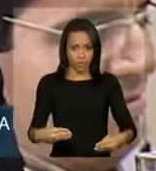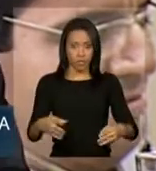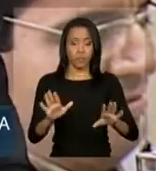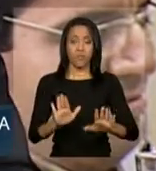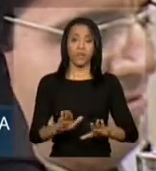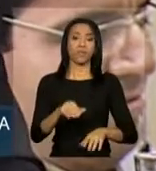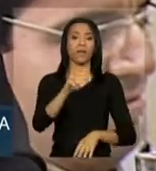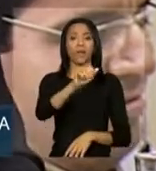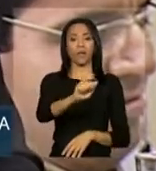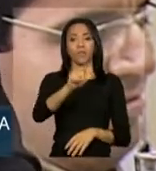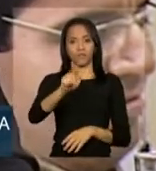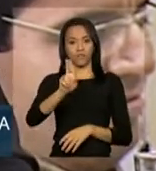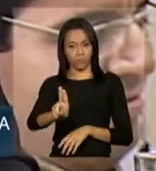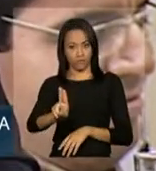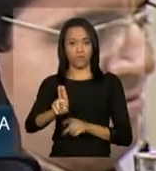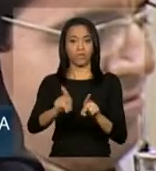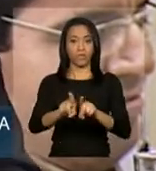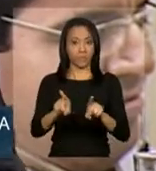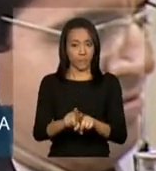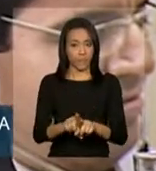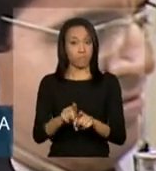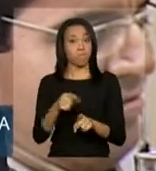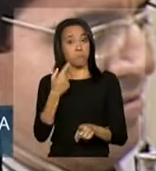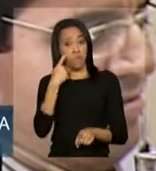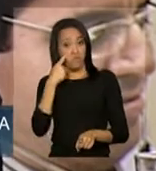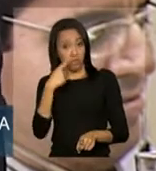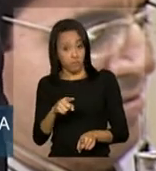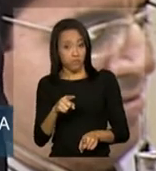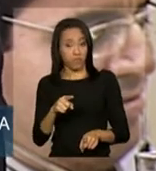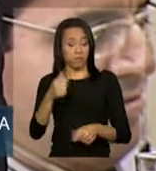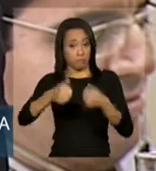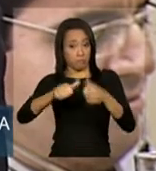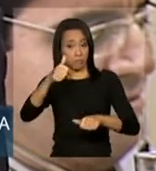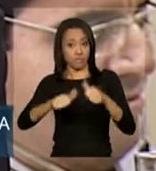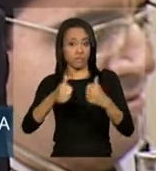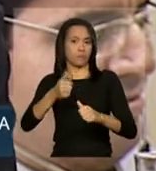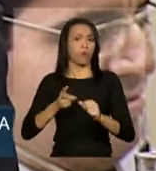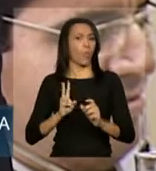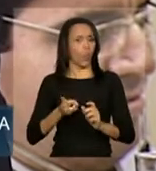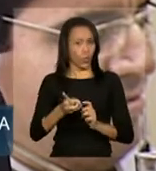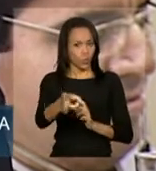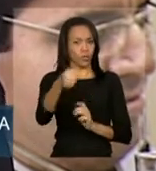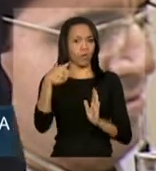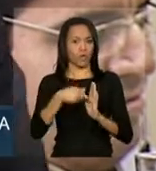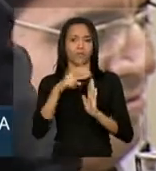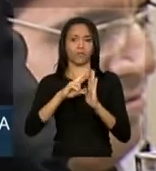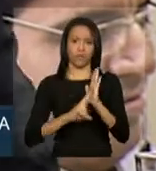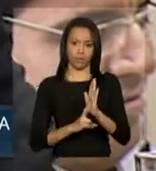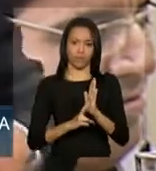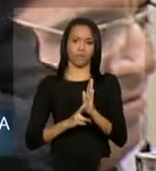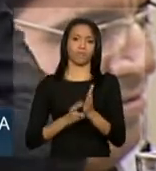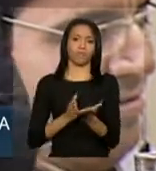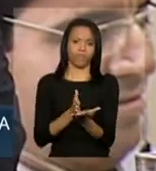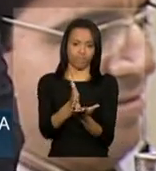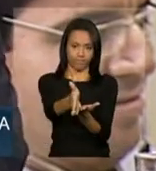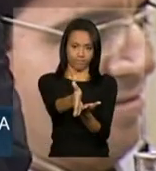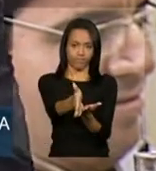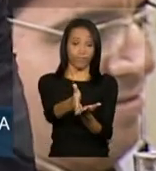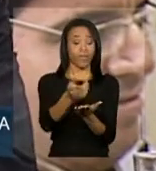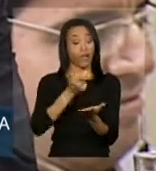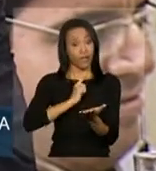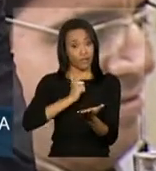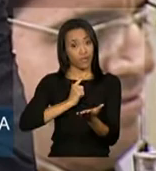Agu eh recorre a essa decisão judicial para que a gente possa manter esse critério né E aí tem um